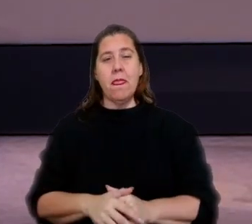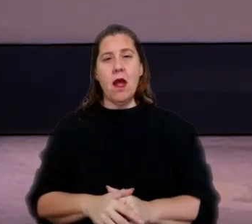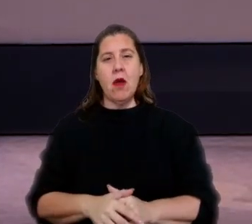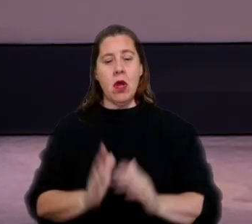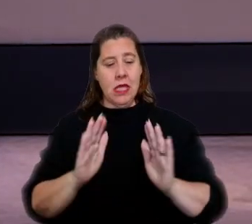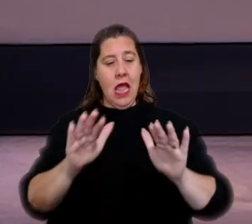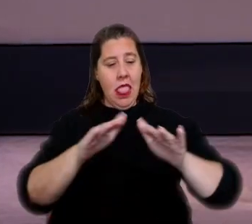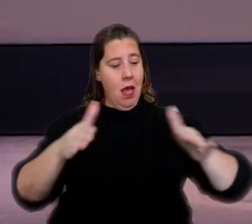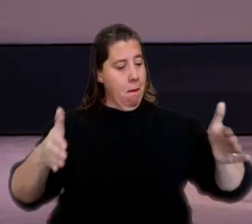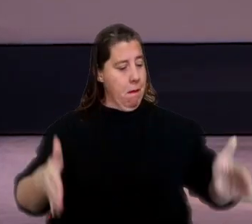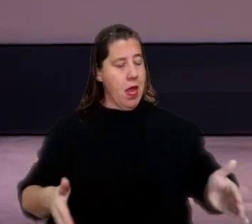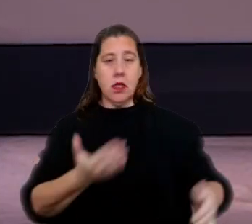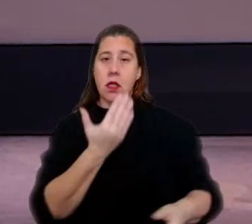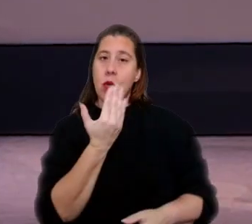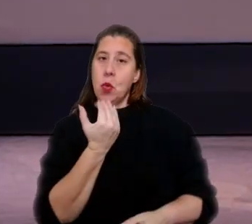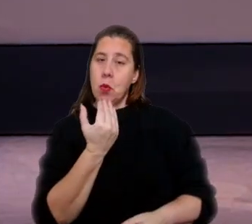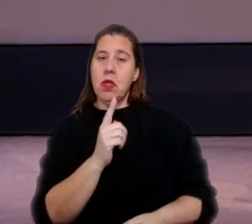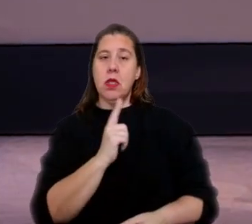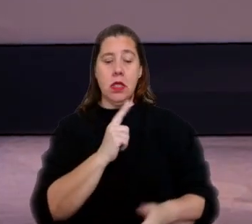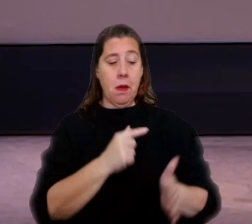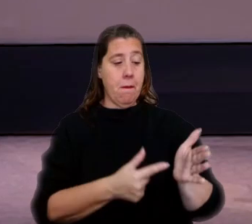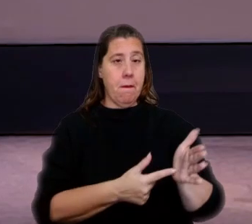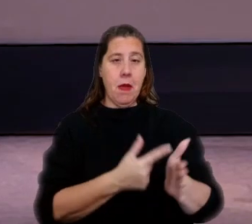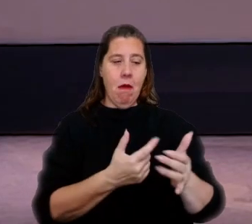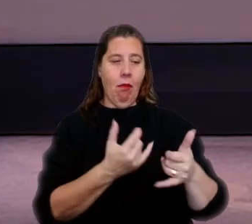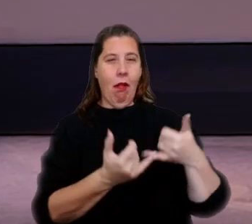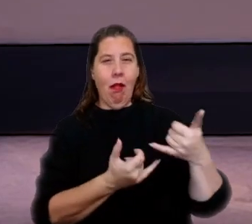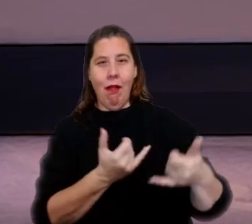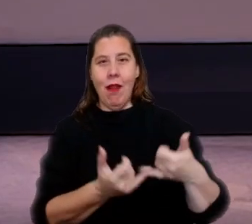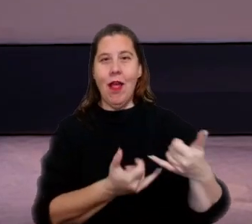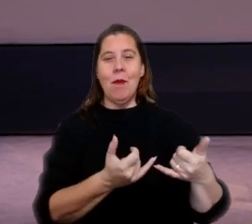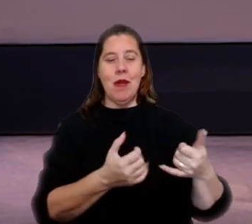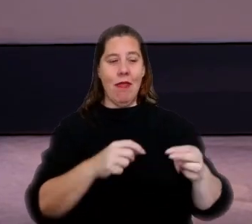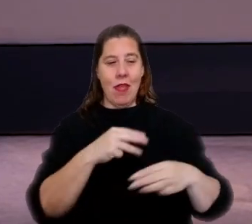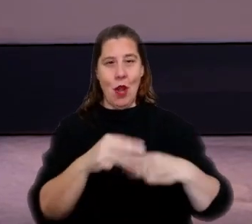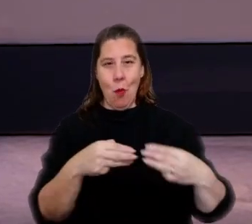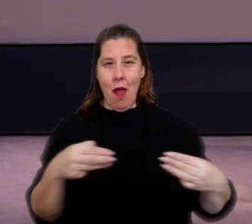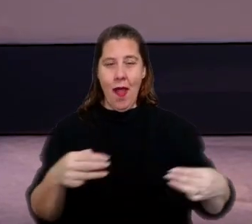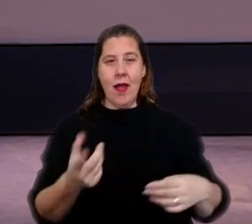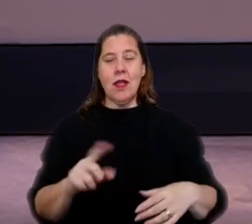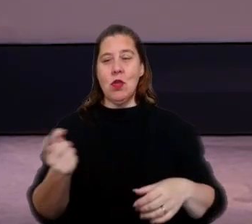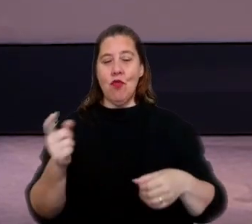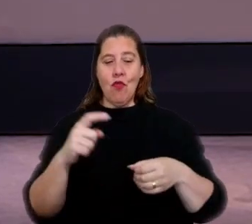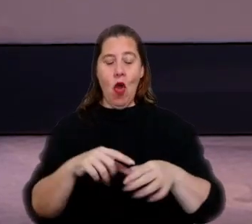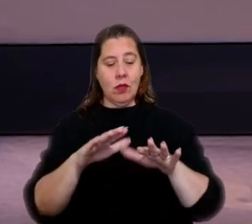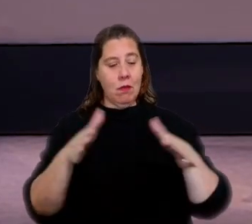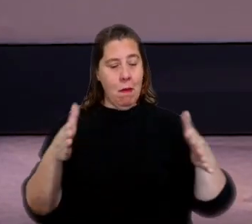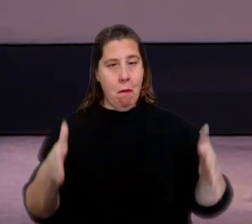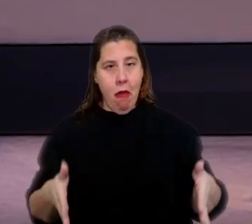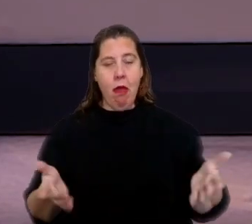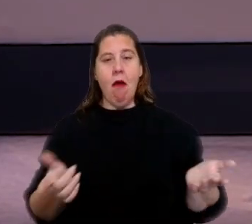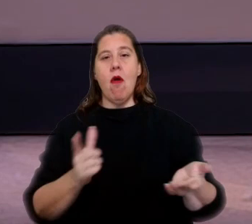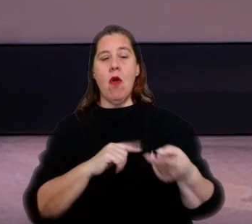a cena da mesa, né, da comida, então, que tem primeiro a brincadeira, né, com o macarrão, depois volta para a